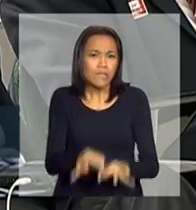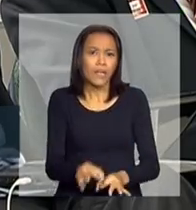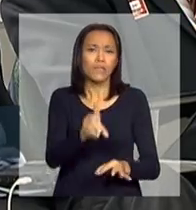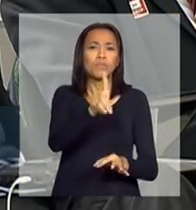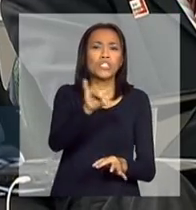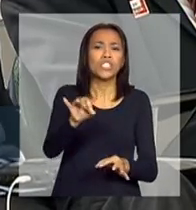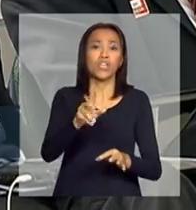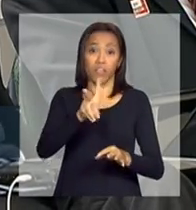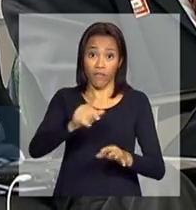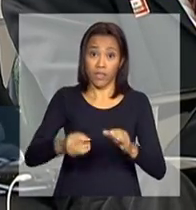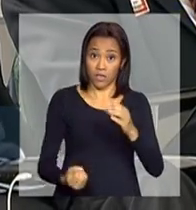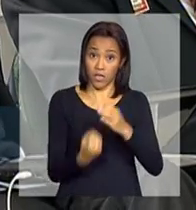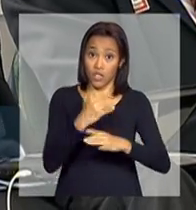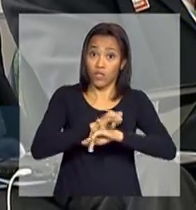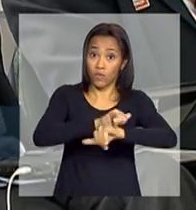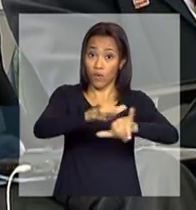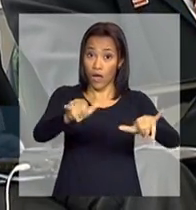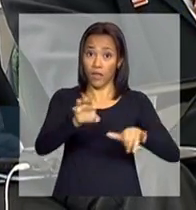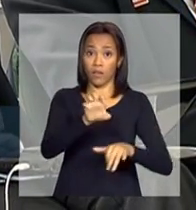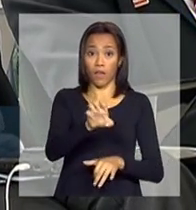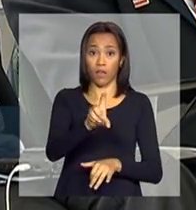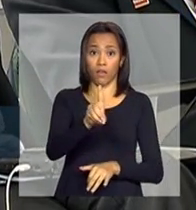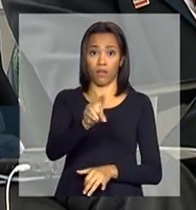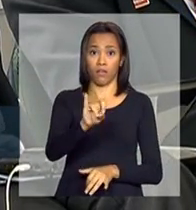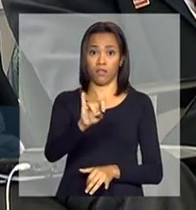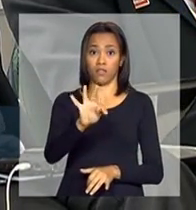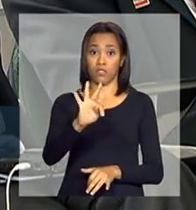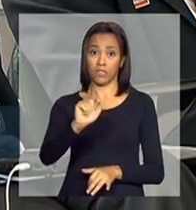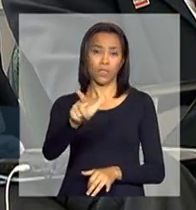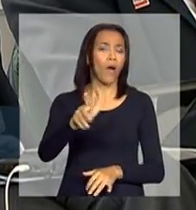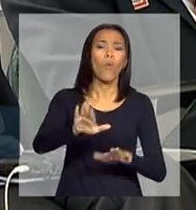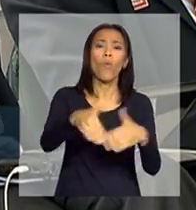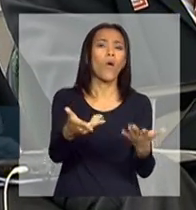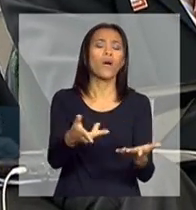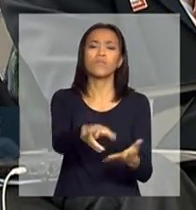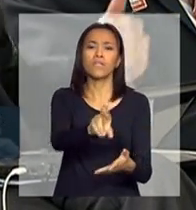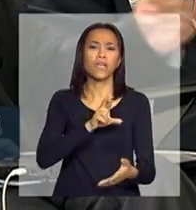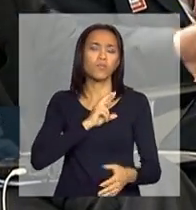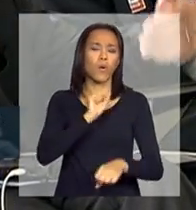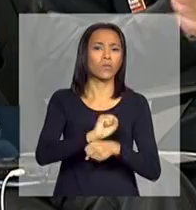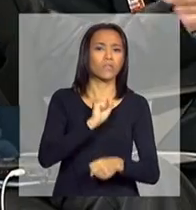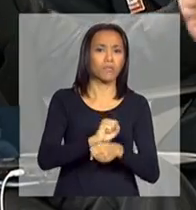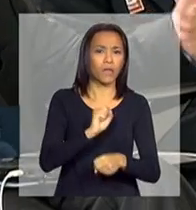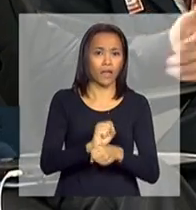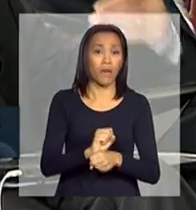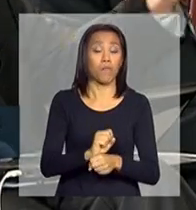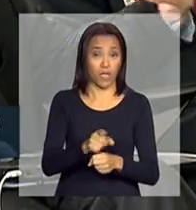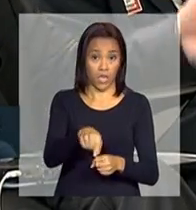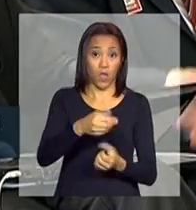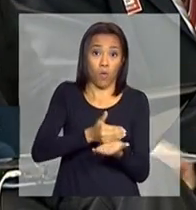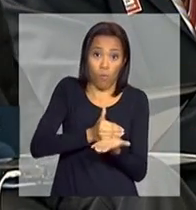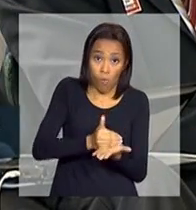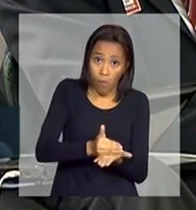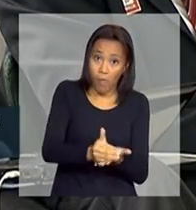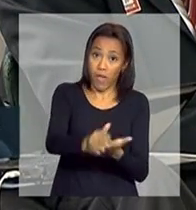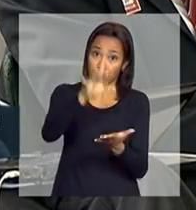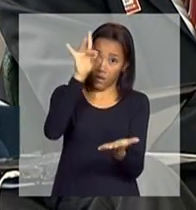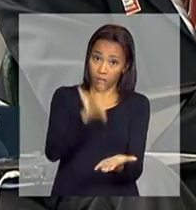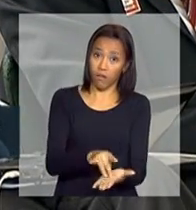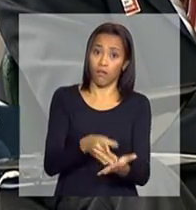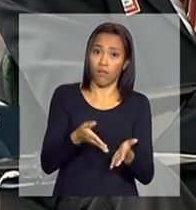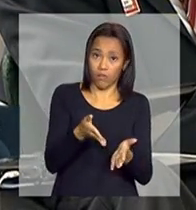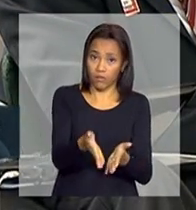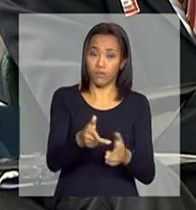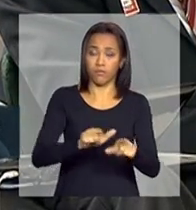editais Quais que sairão primeiro e quando que sen senhores esperam eh efetivar essa esse mecanismo de de